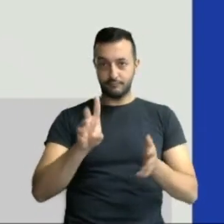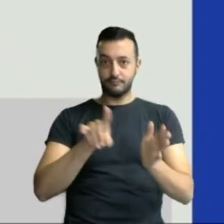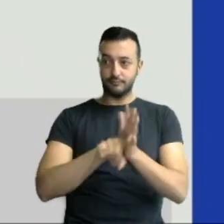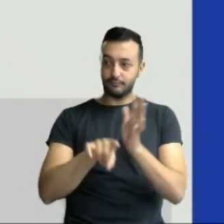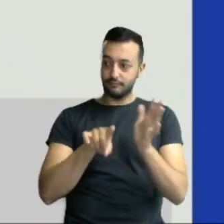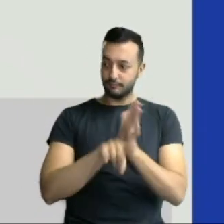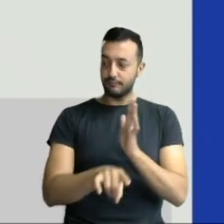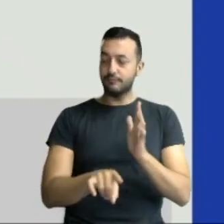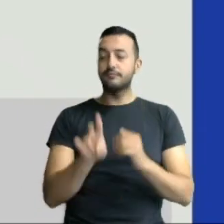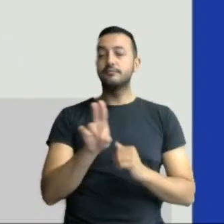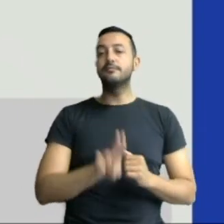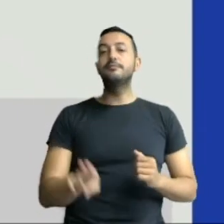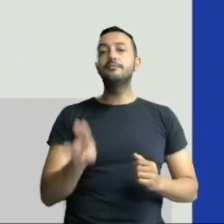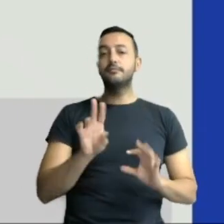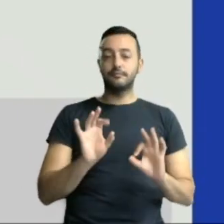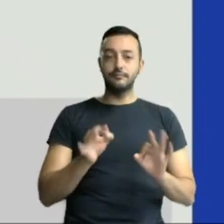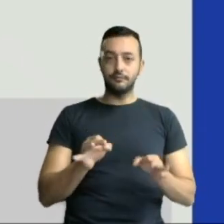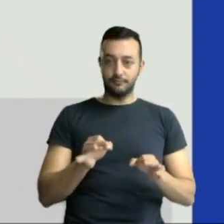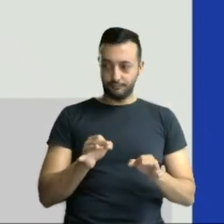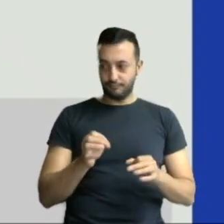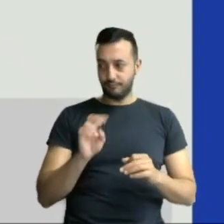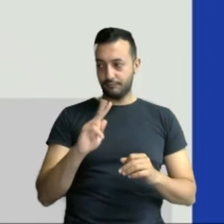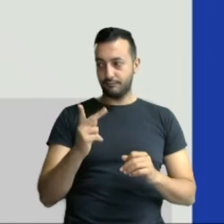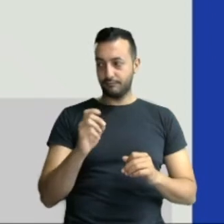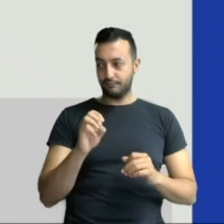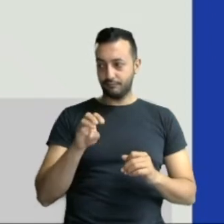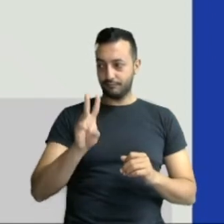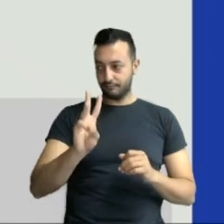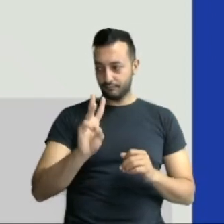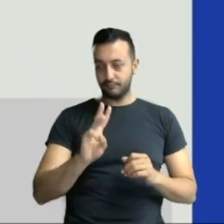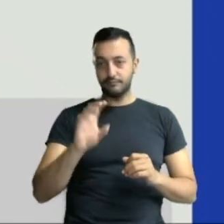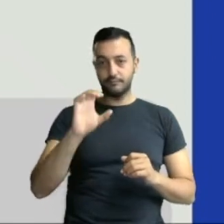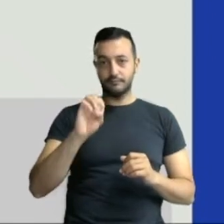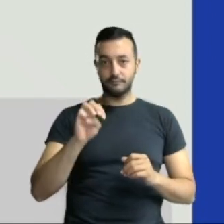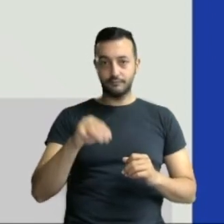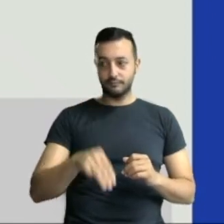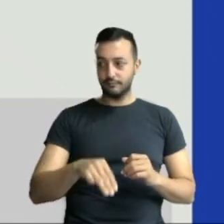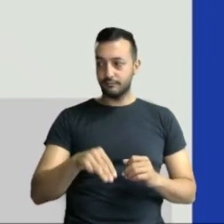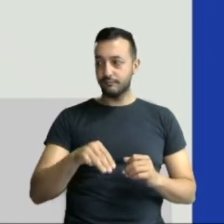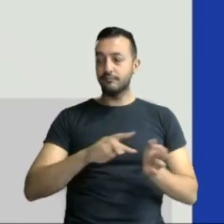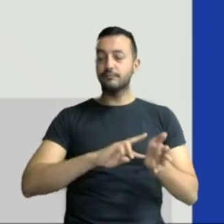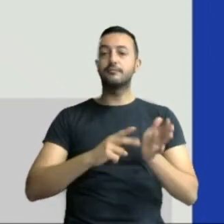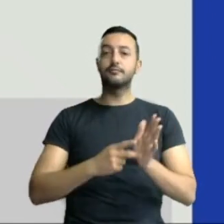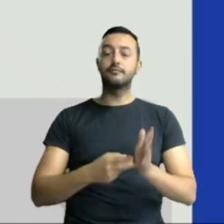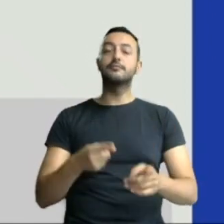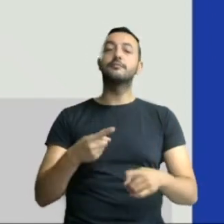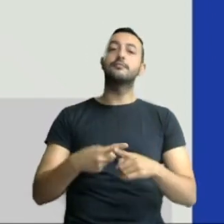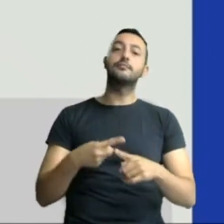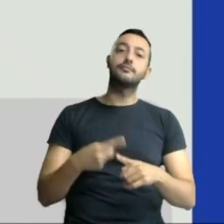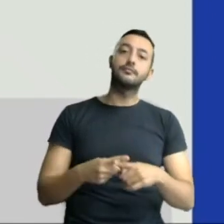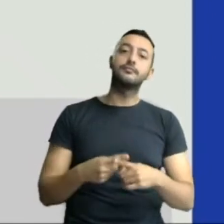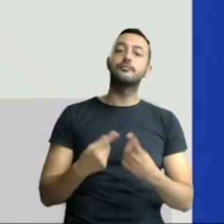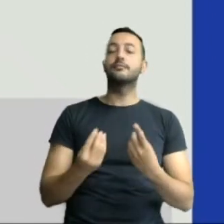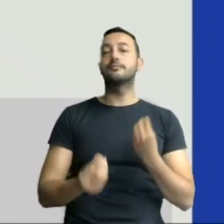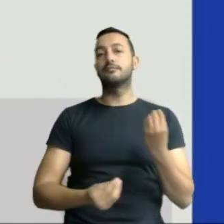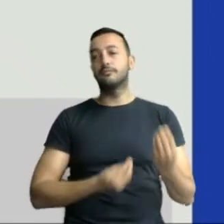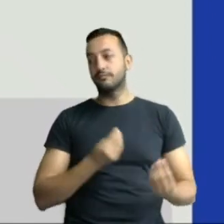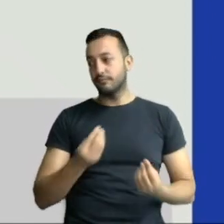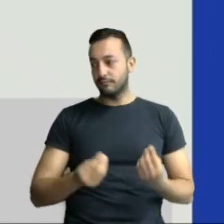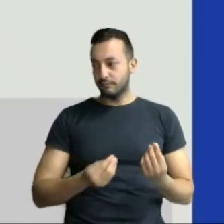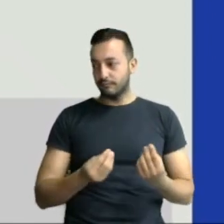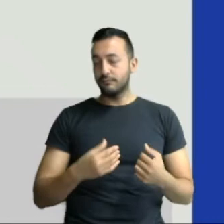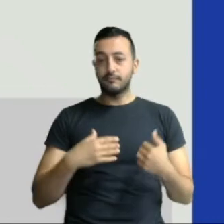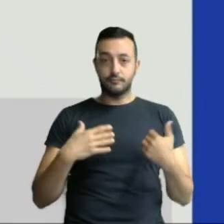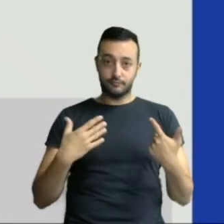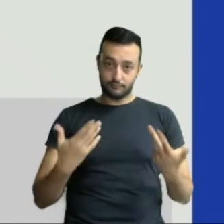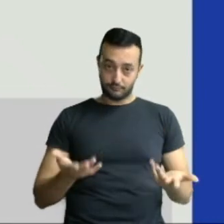como, é utilizado, certo? Então, o how come. How come quer dizer por quê, como pode.